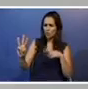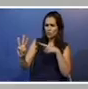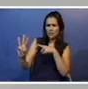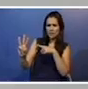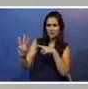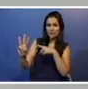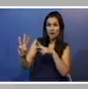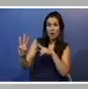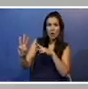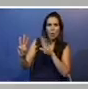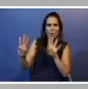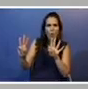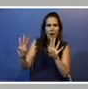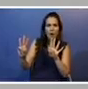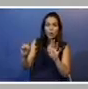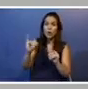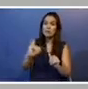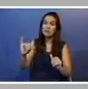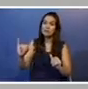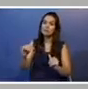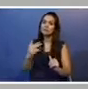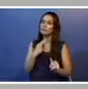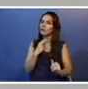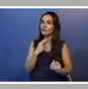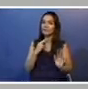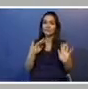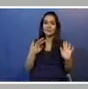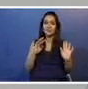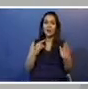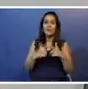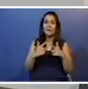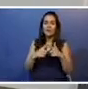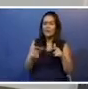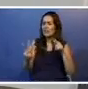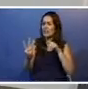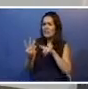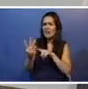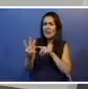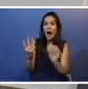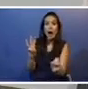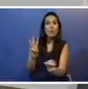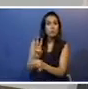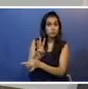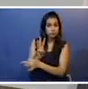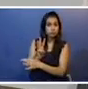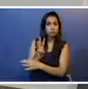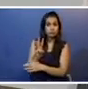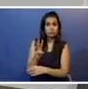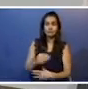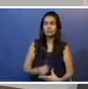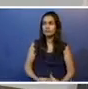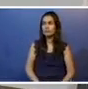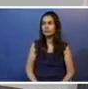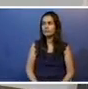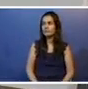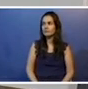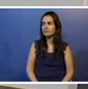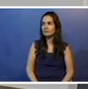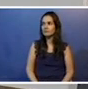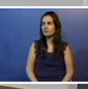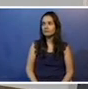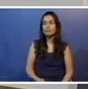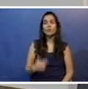Mas para fazer o 4, eu não posso fazer isso, olha, 1, 2, 3, 4. Porque nós lemos agora há pouco